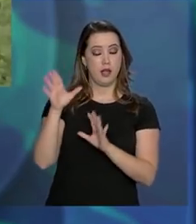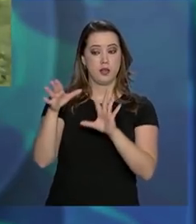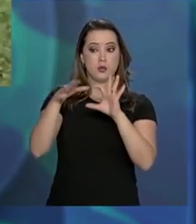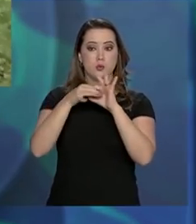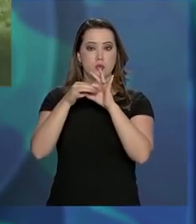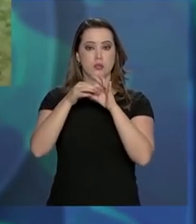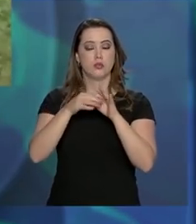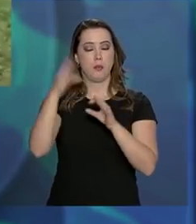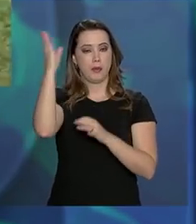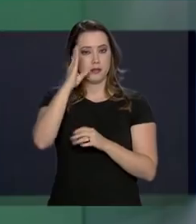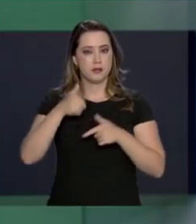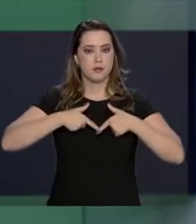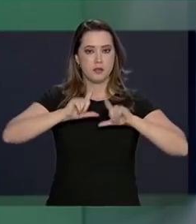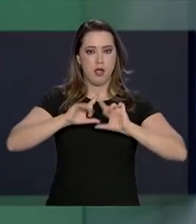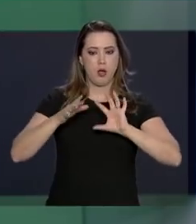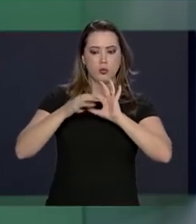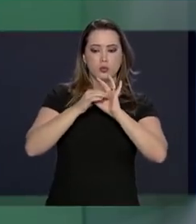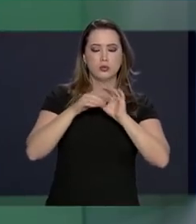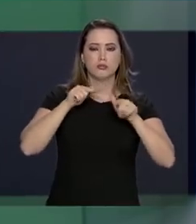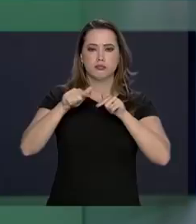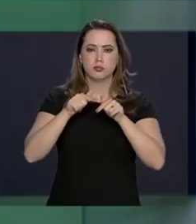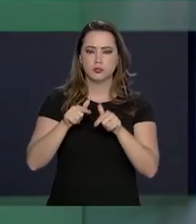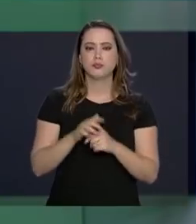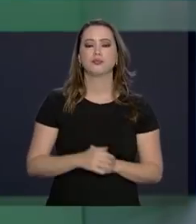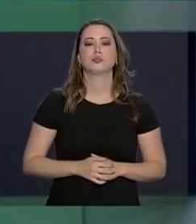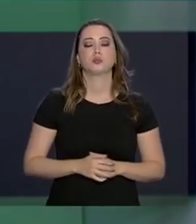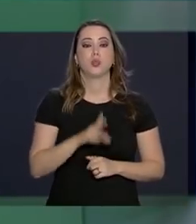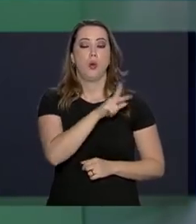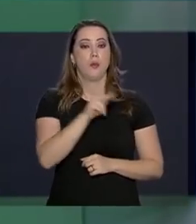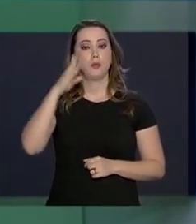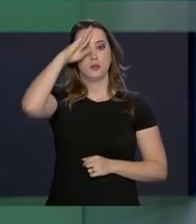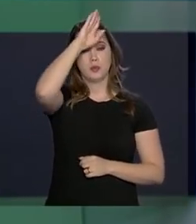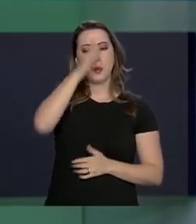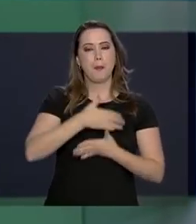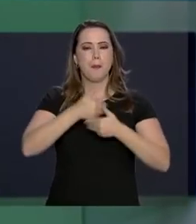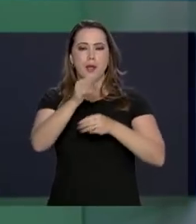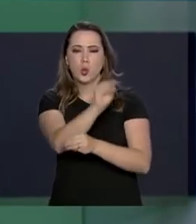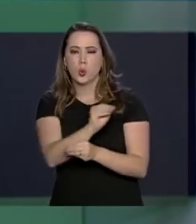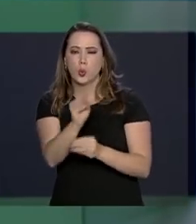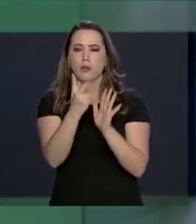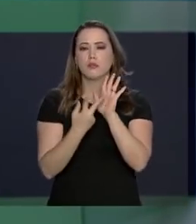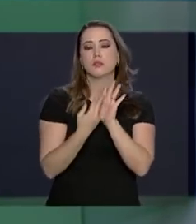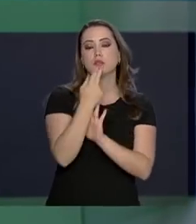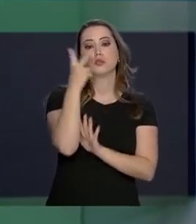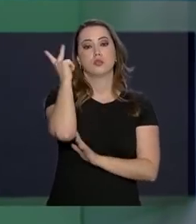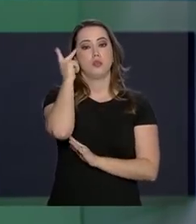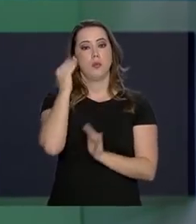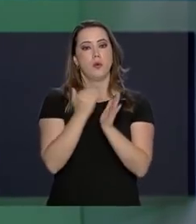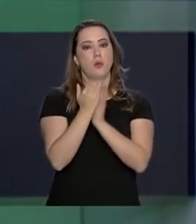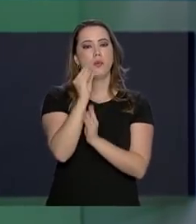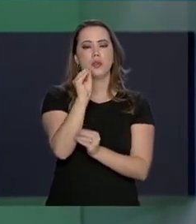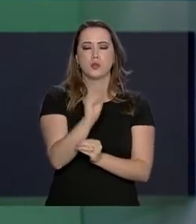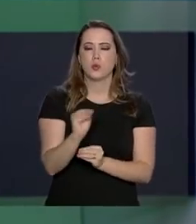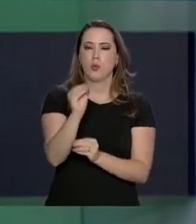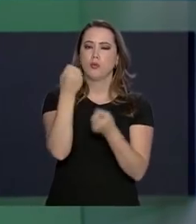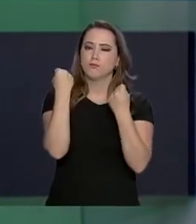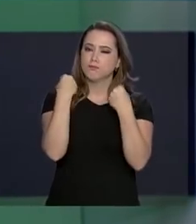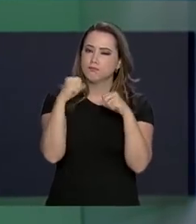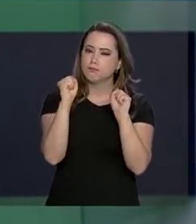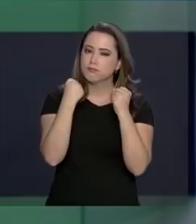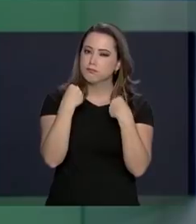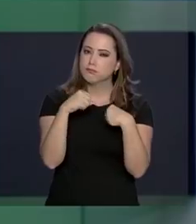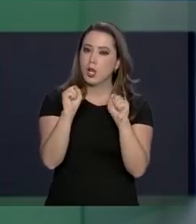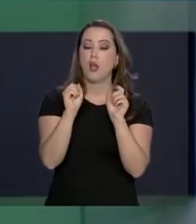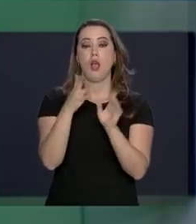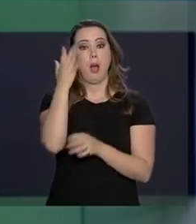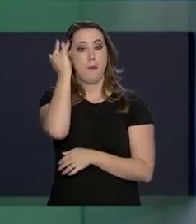para agilizar os procedimentos. Presidente Jair Bolsonaro se recupera da cirurgia em São Paulo e começa o tratamento com fisioterapia.